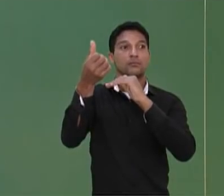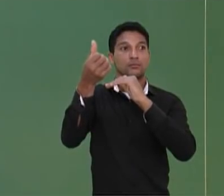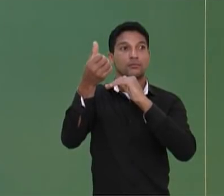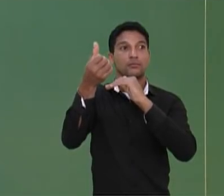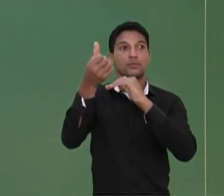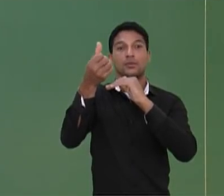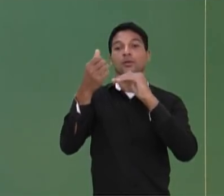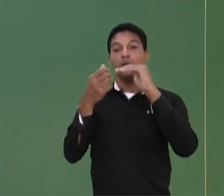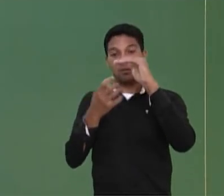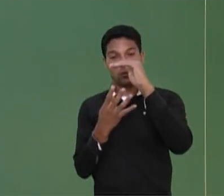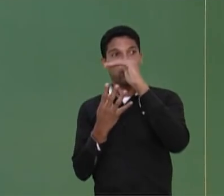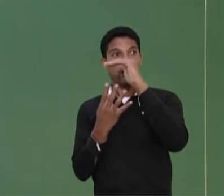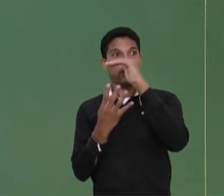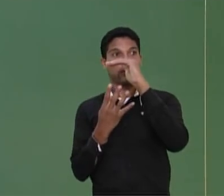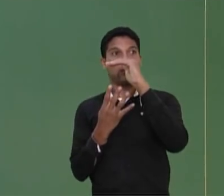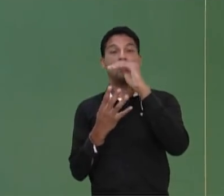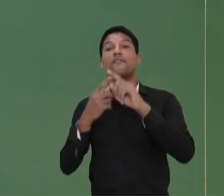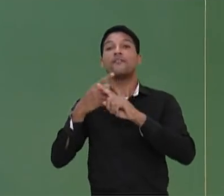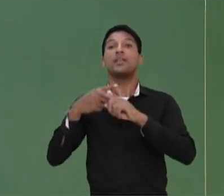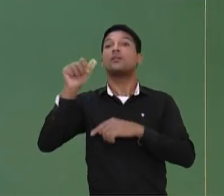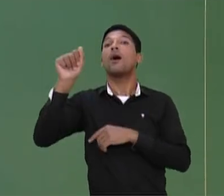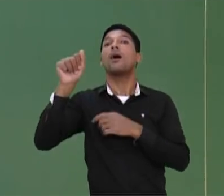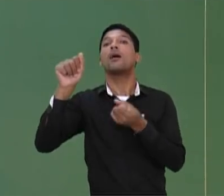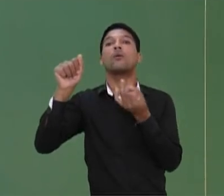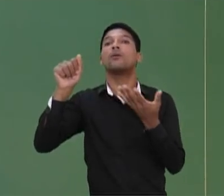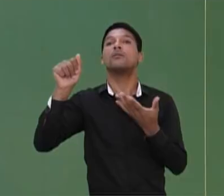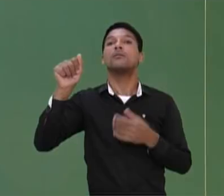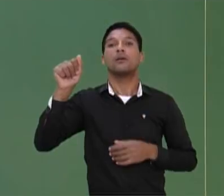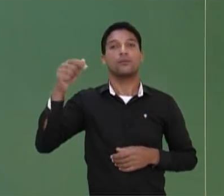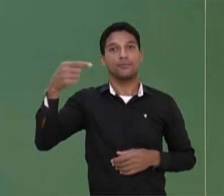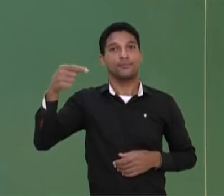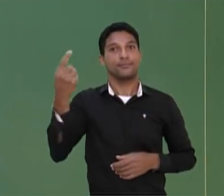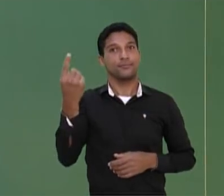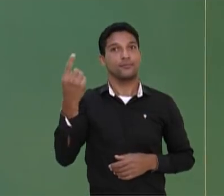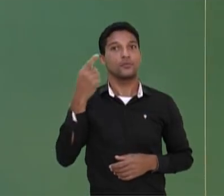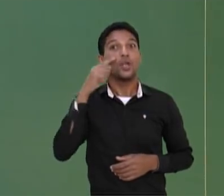4 vezes o a que vale menos 1.